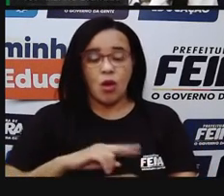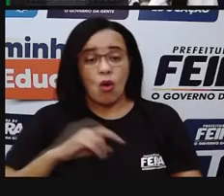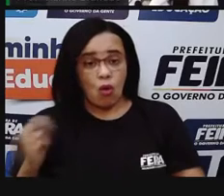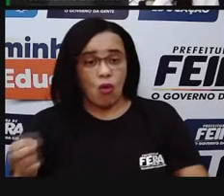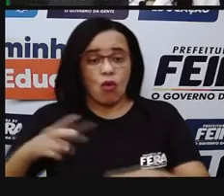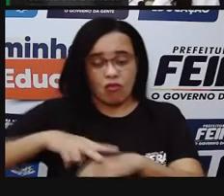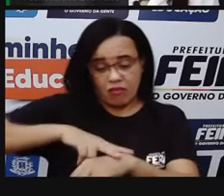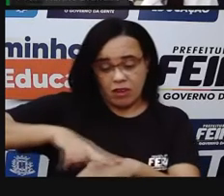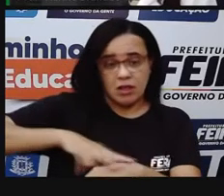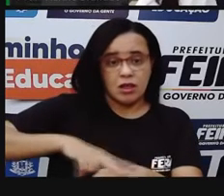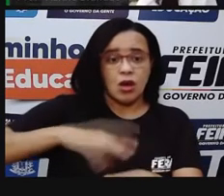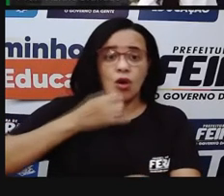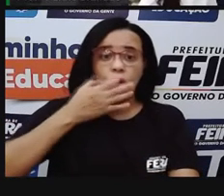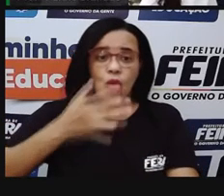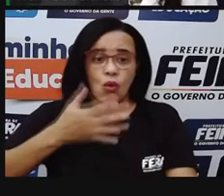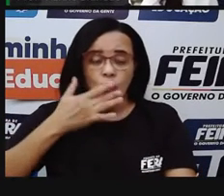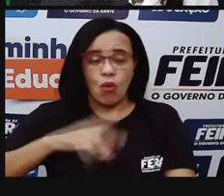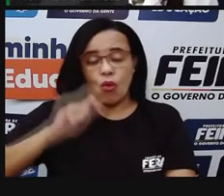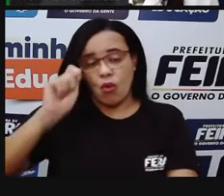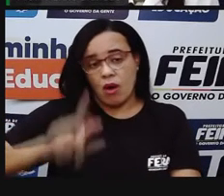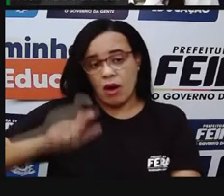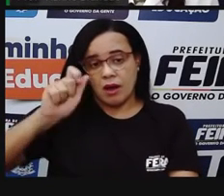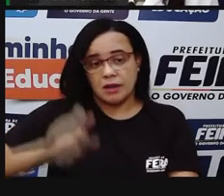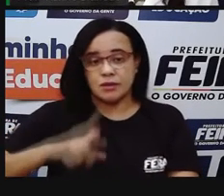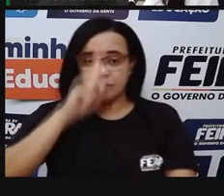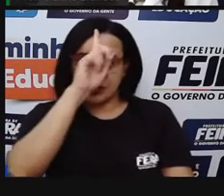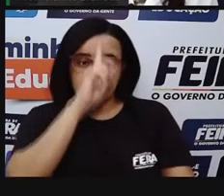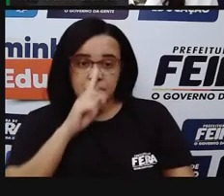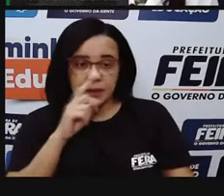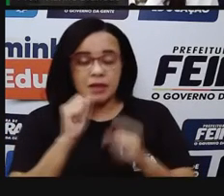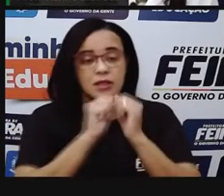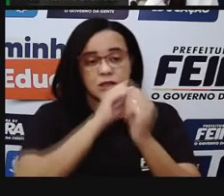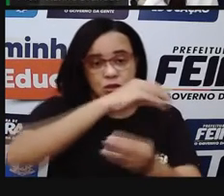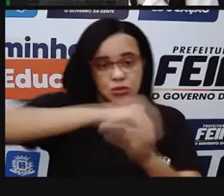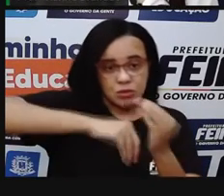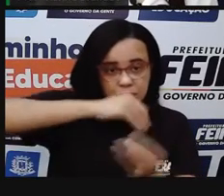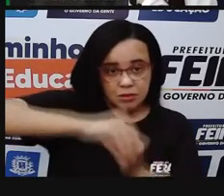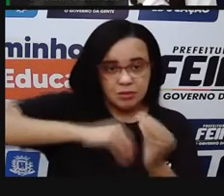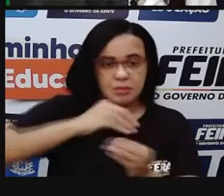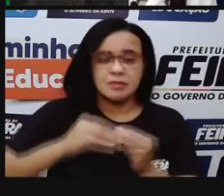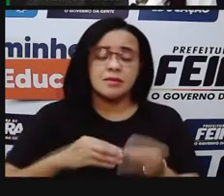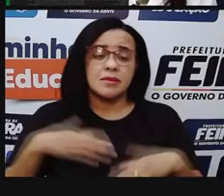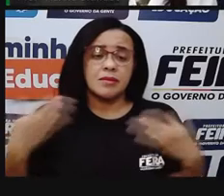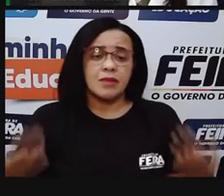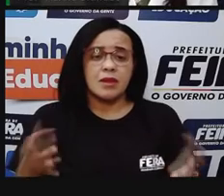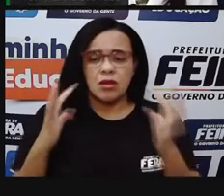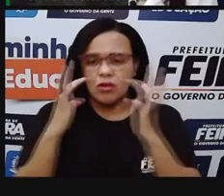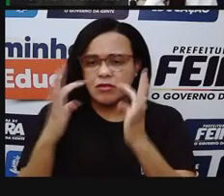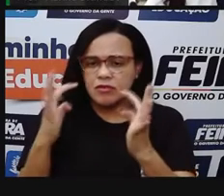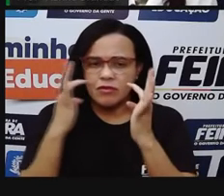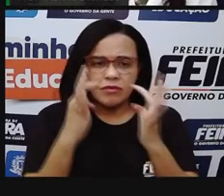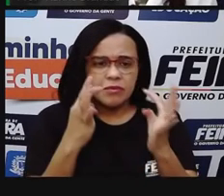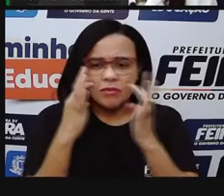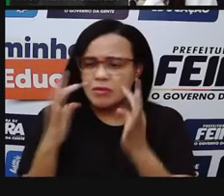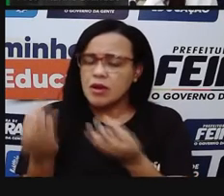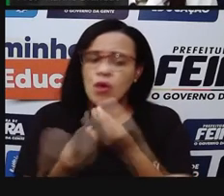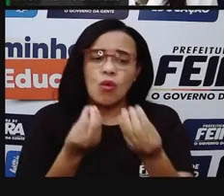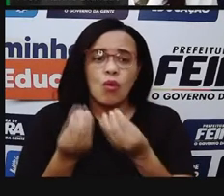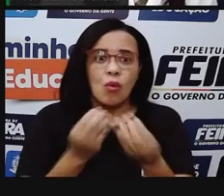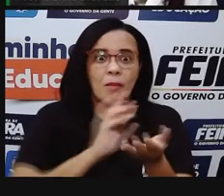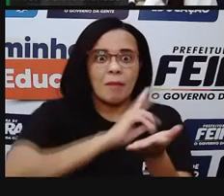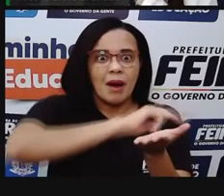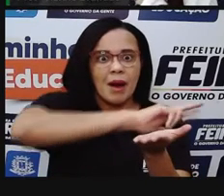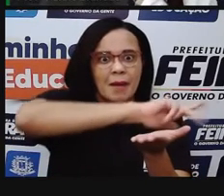outro ali é azul com amarelo, né? Então, o que que nós observamos? Existe uma diversidade de tamanho,